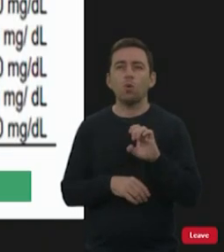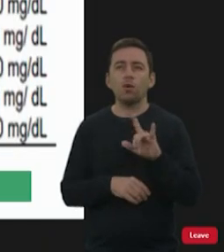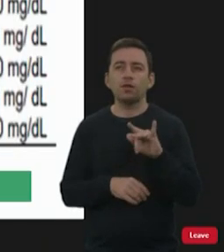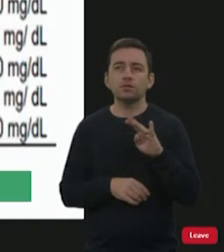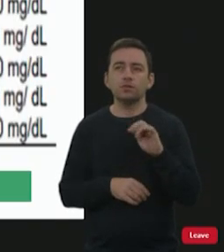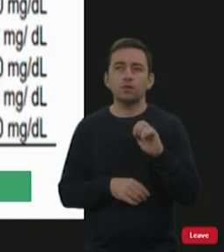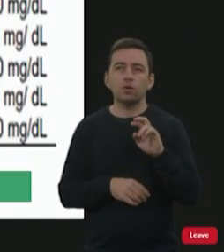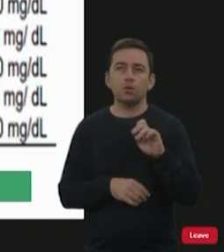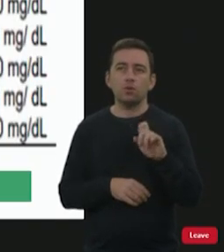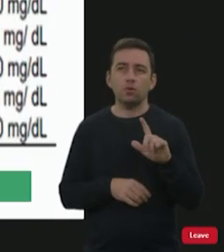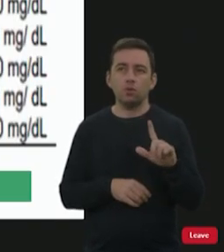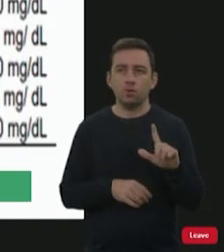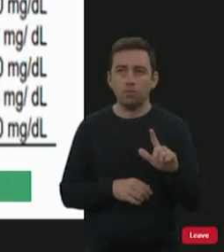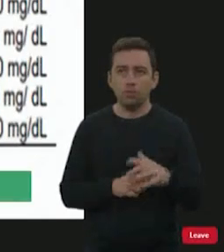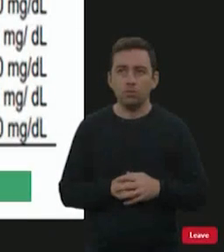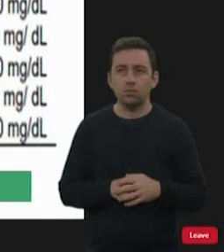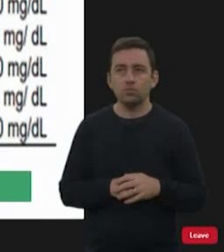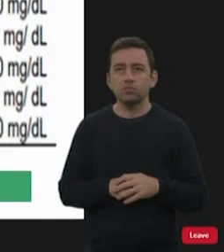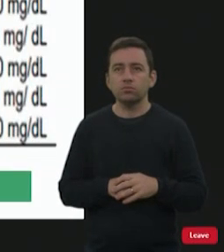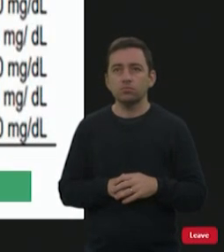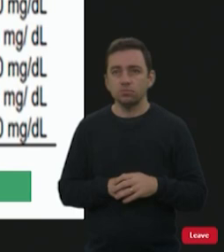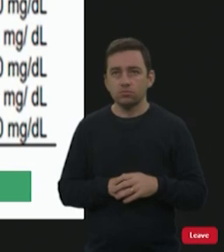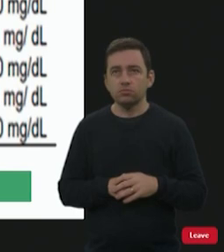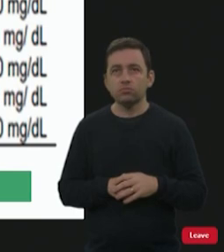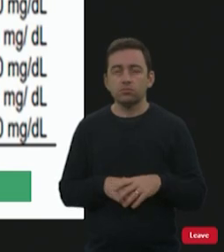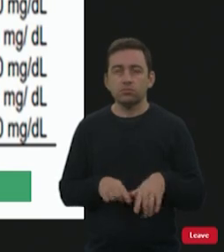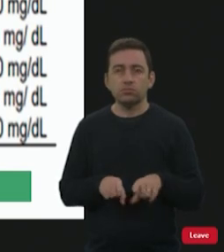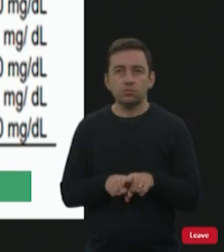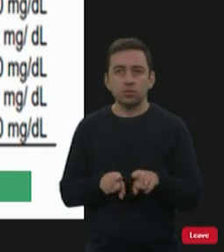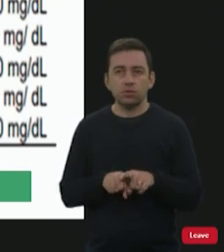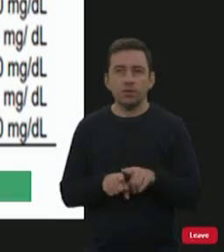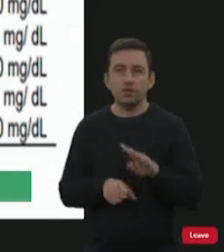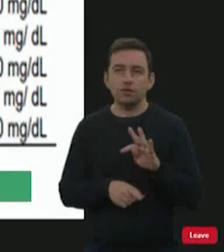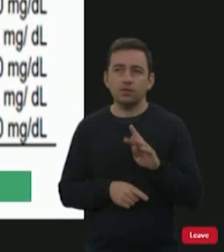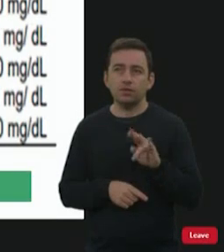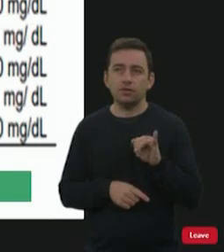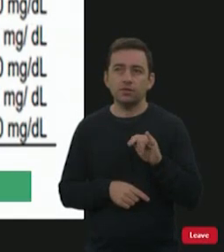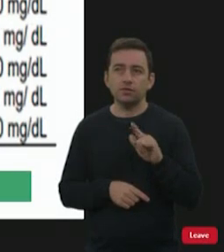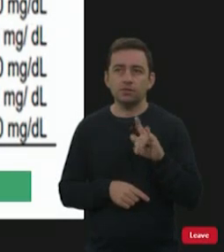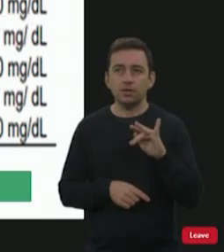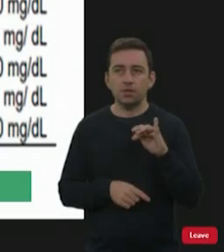LDL, que não era possível dosar devido aos níveis de triglicerídeo,